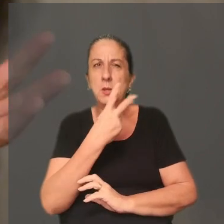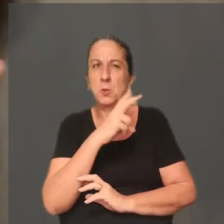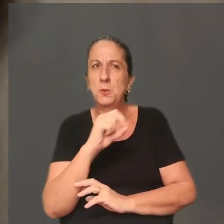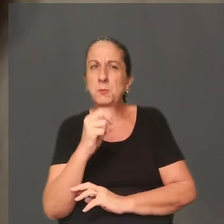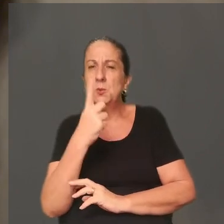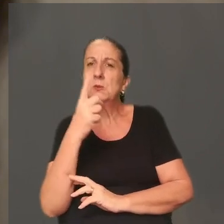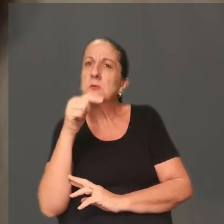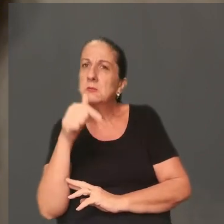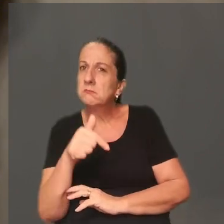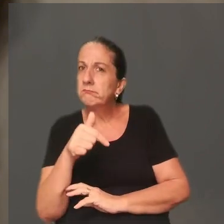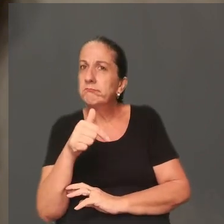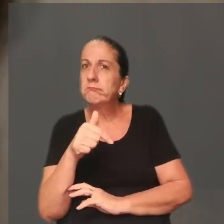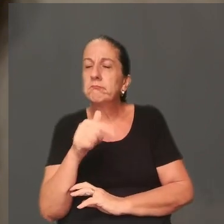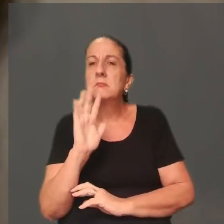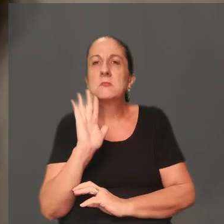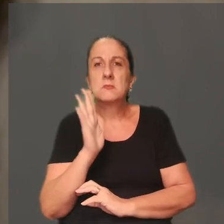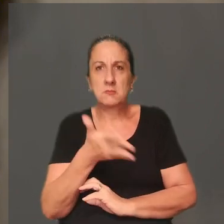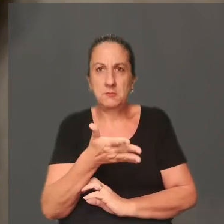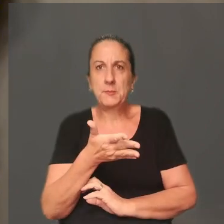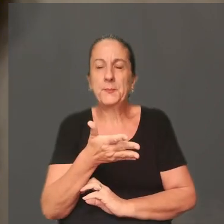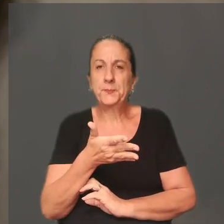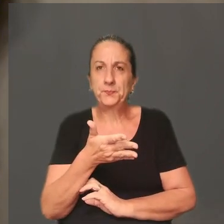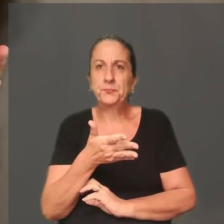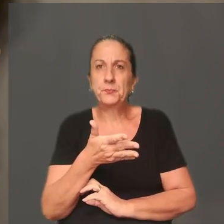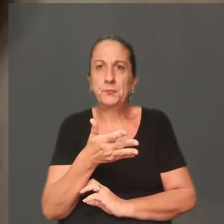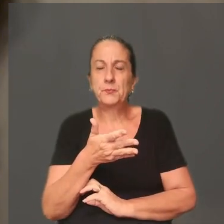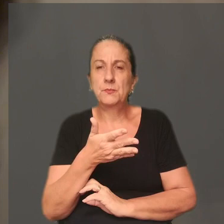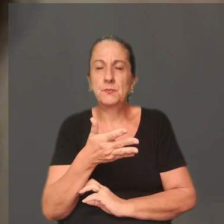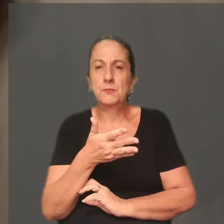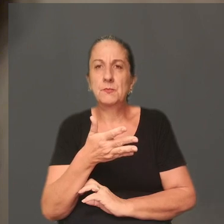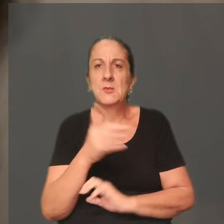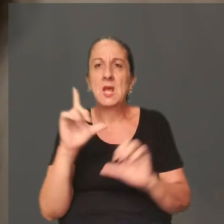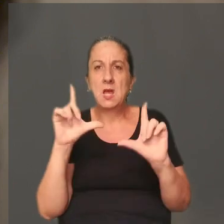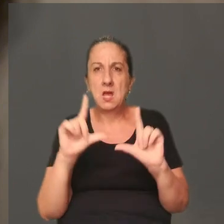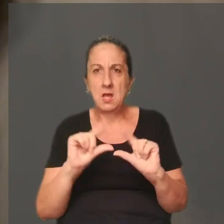já em 2017, havia